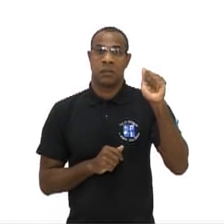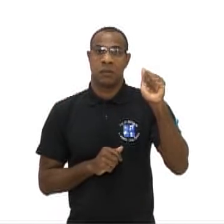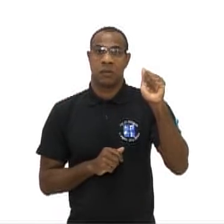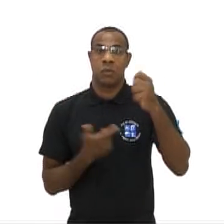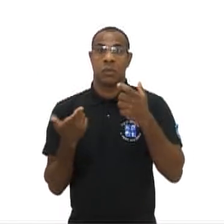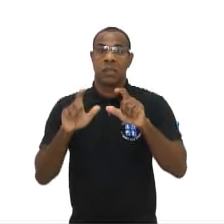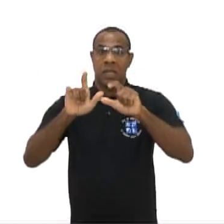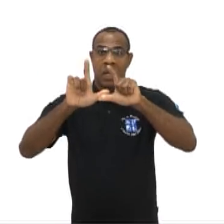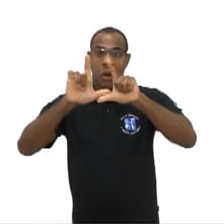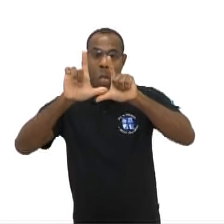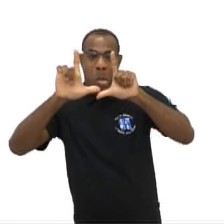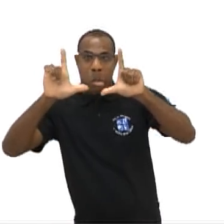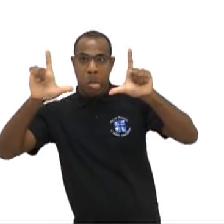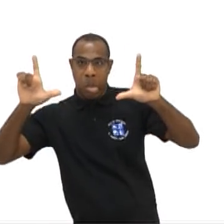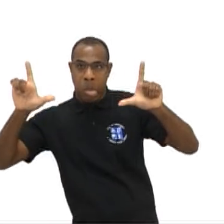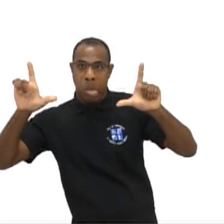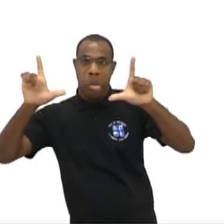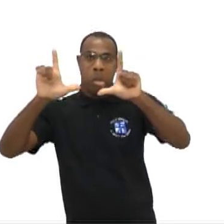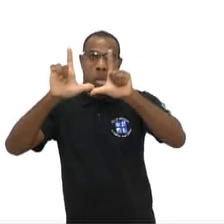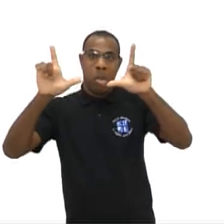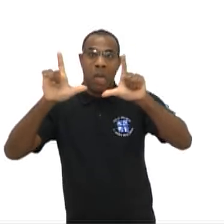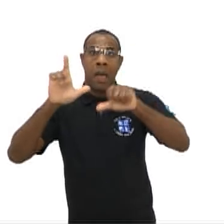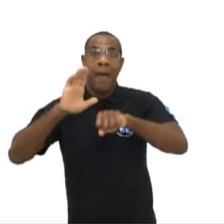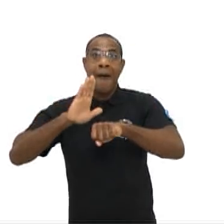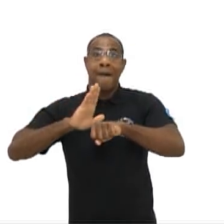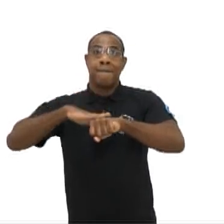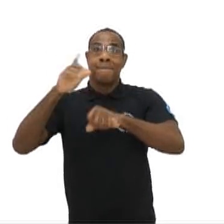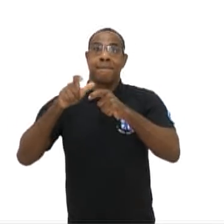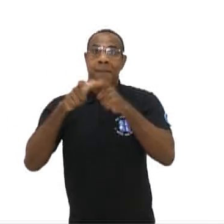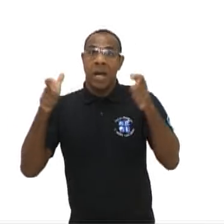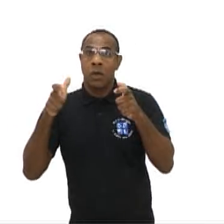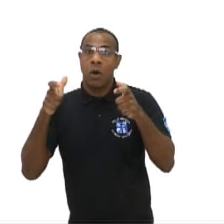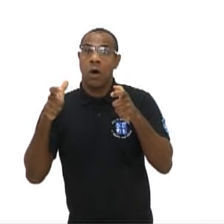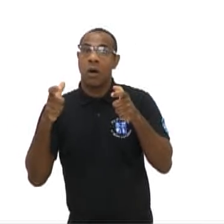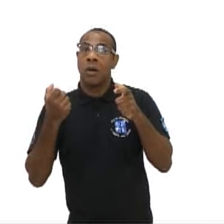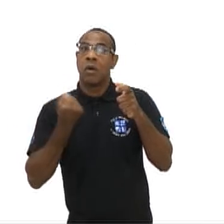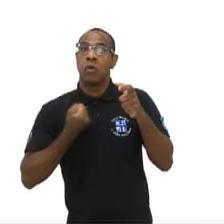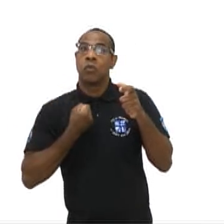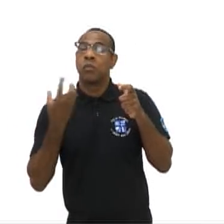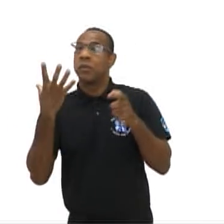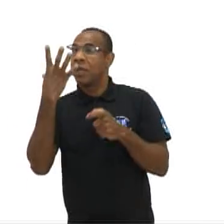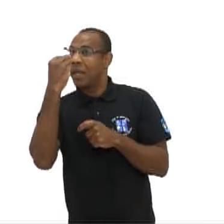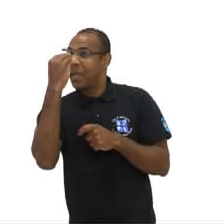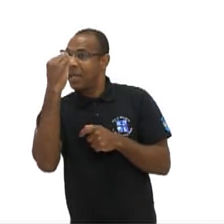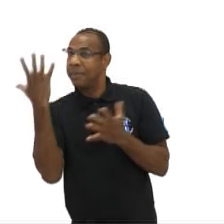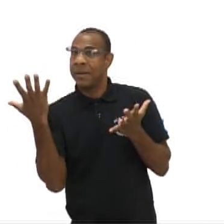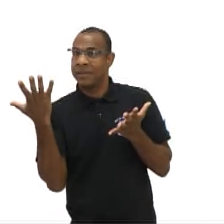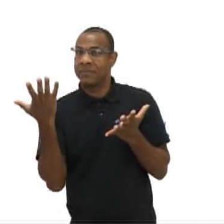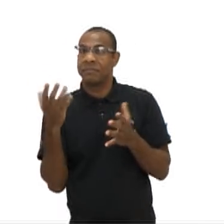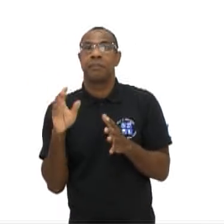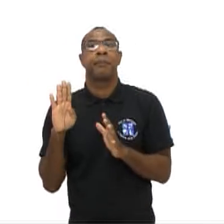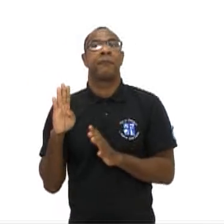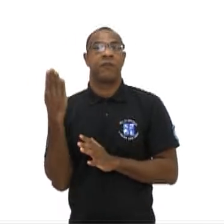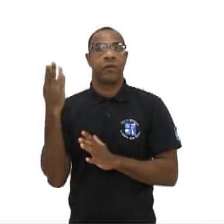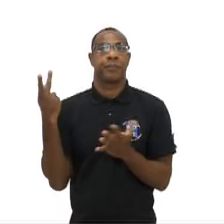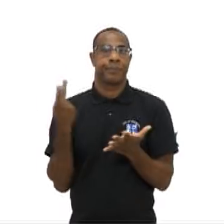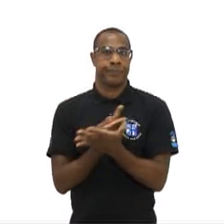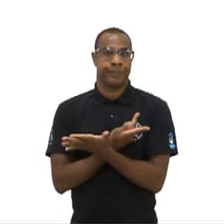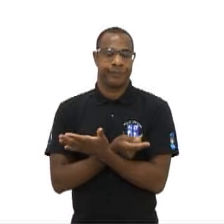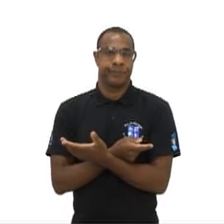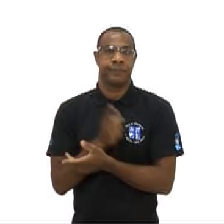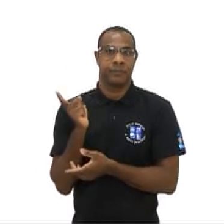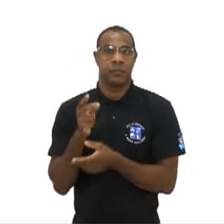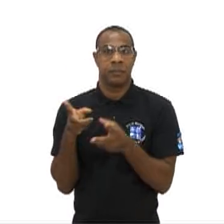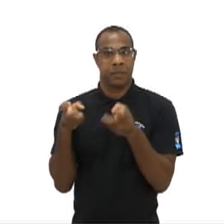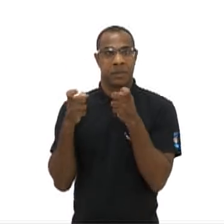quanto maior o ângulo, maior será o número de imagens. Pessoal, essa alternativa é falsa. Podemos perceber ali ao longo das imagens,